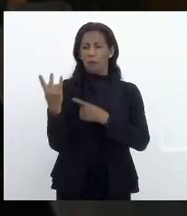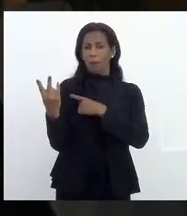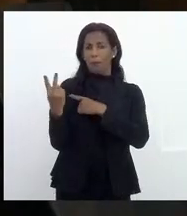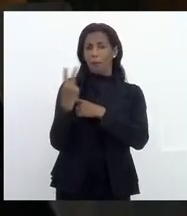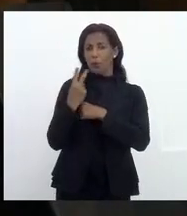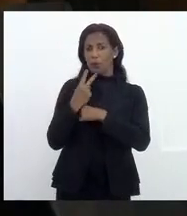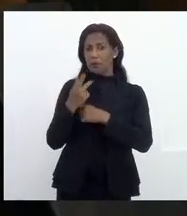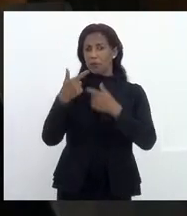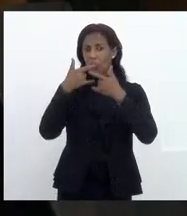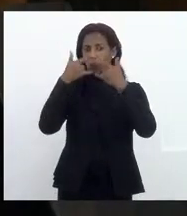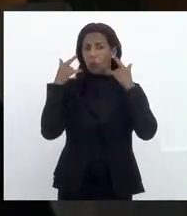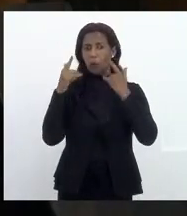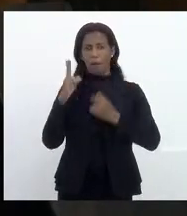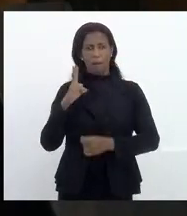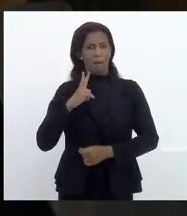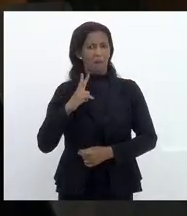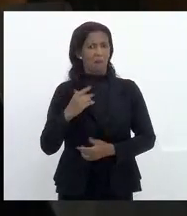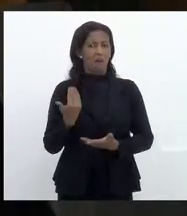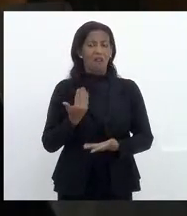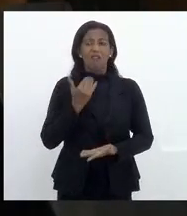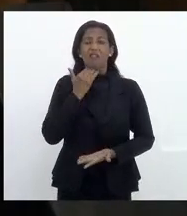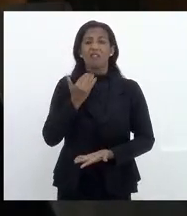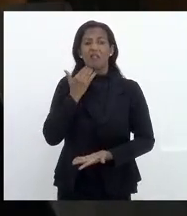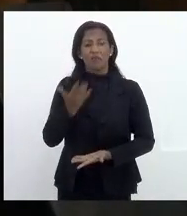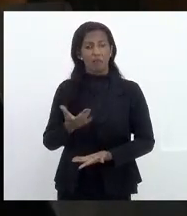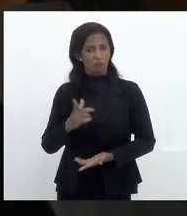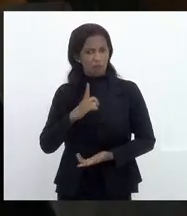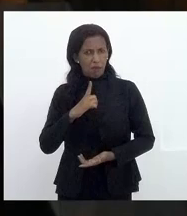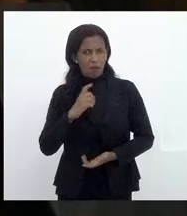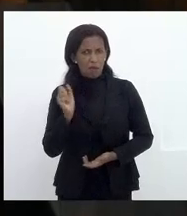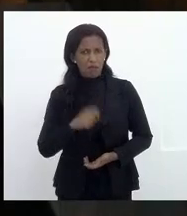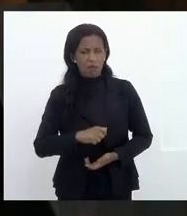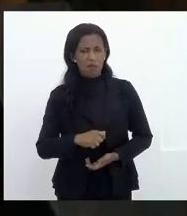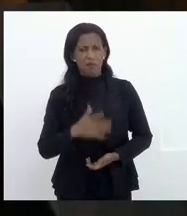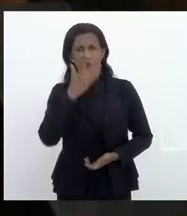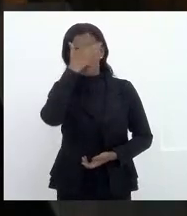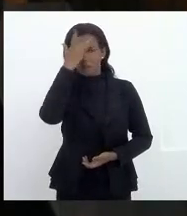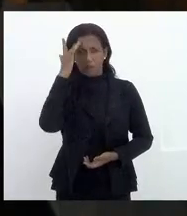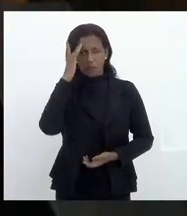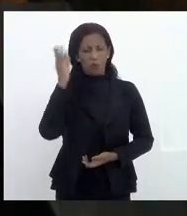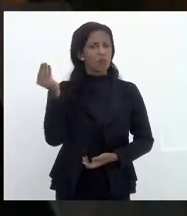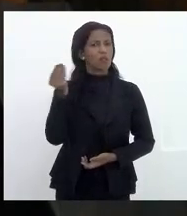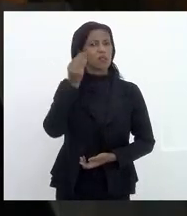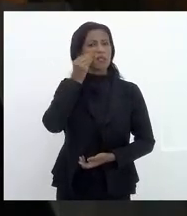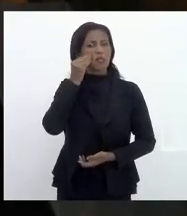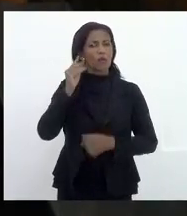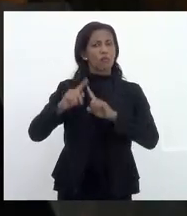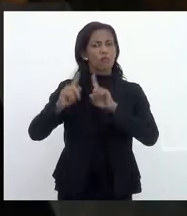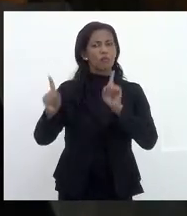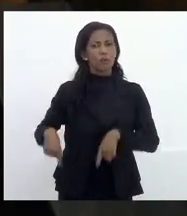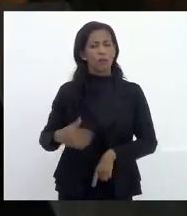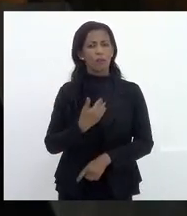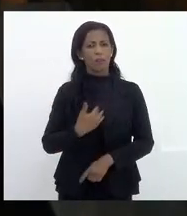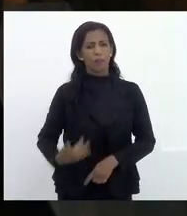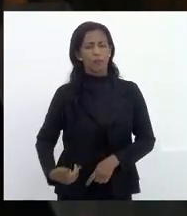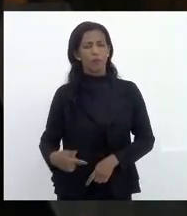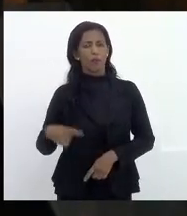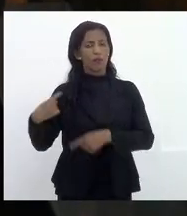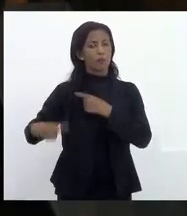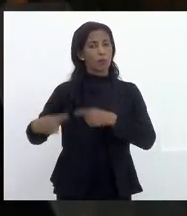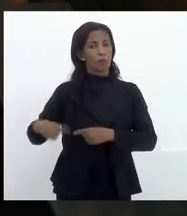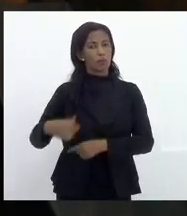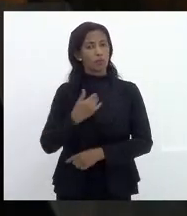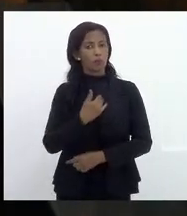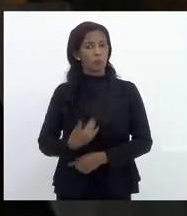individual mas Deputado O que que tem a ver com esse assunto tem São pessoas que vem dando exemplo funcionário público que fazem